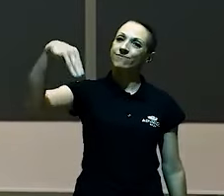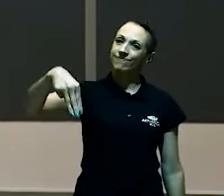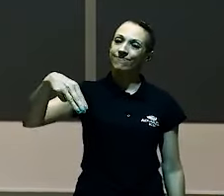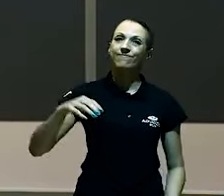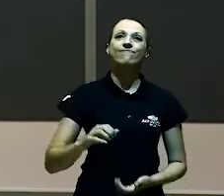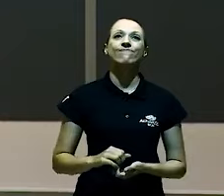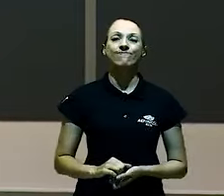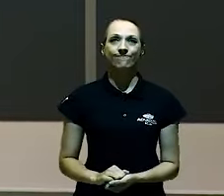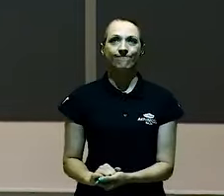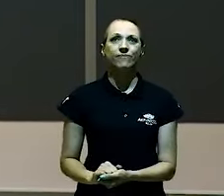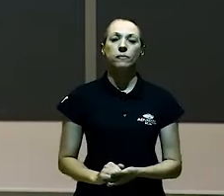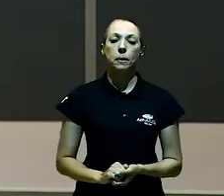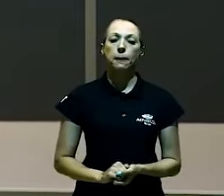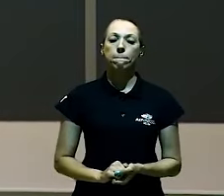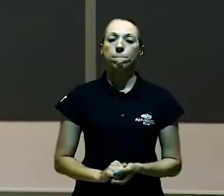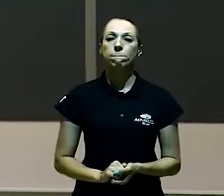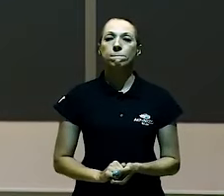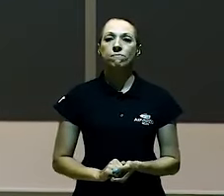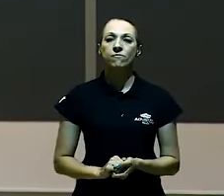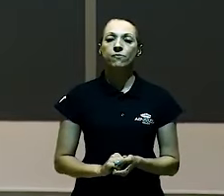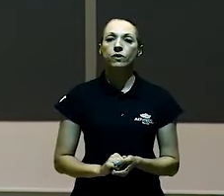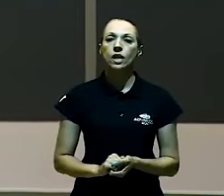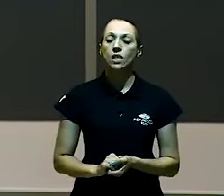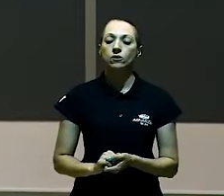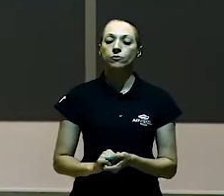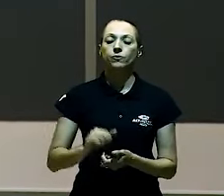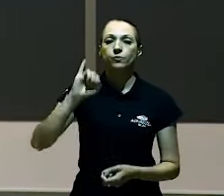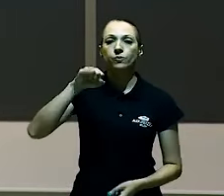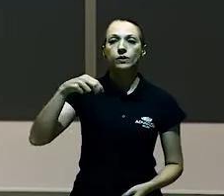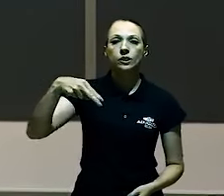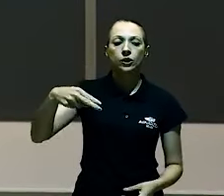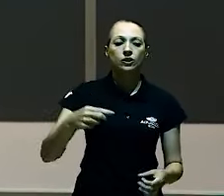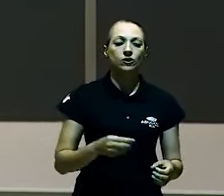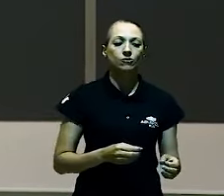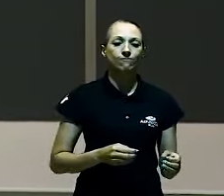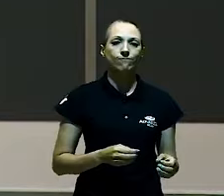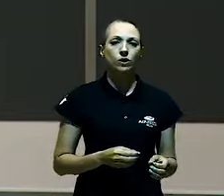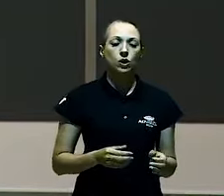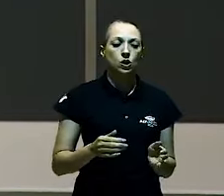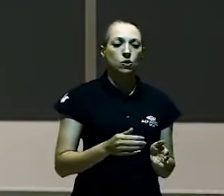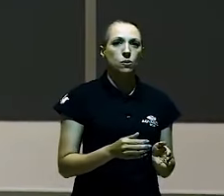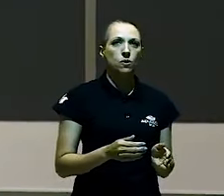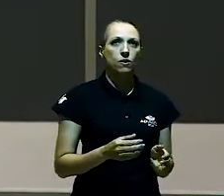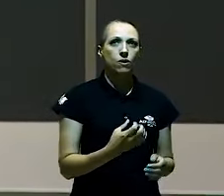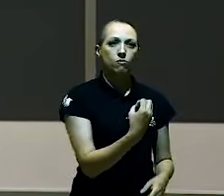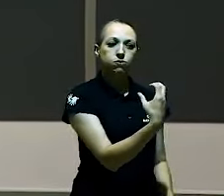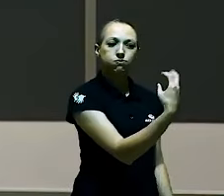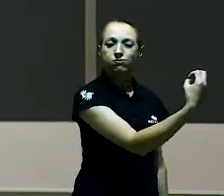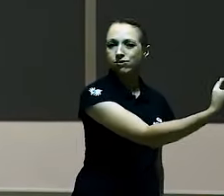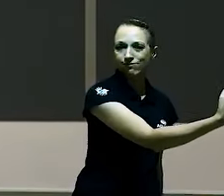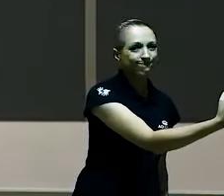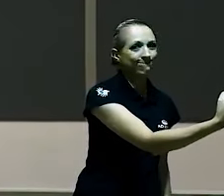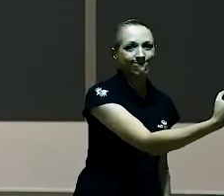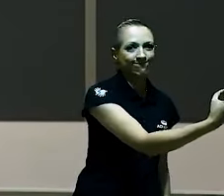Jerusalém. 55 quilômetros de Jerusalém, aproximadamente 70 ou 60 quilômetros de onde ele estava. E dali pegou um barco para viajar